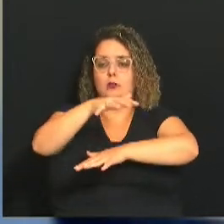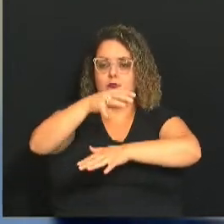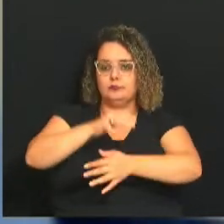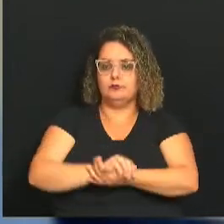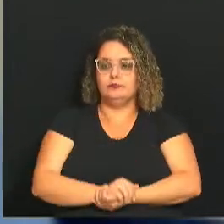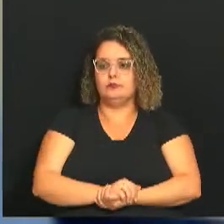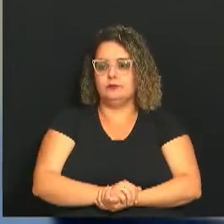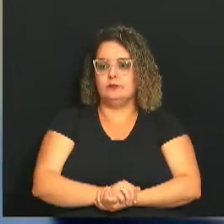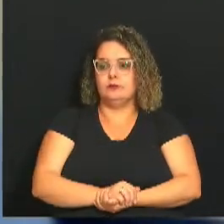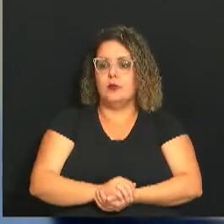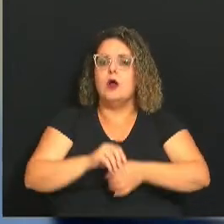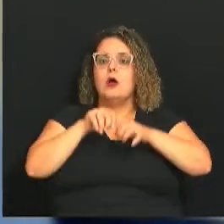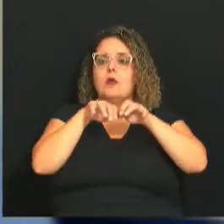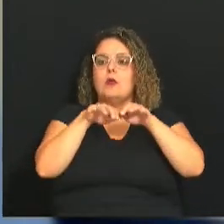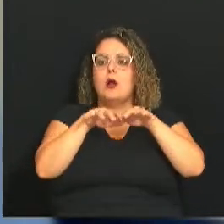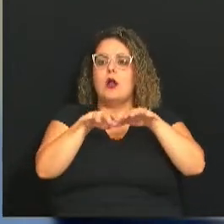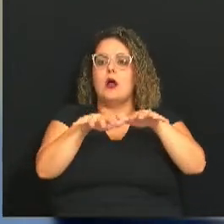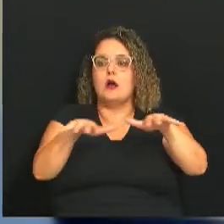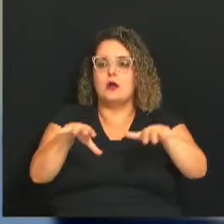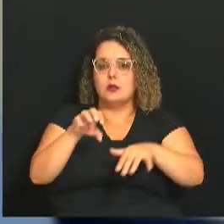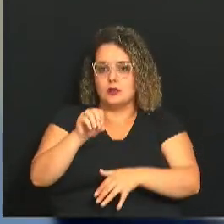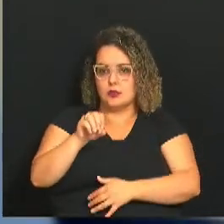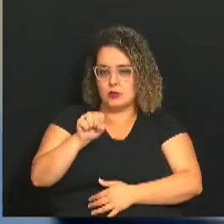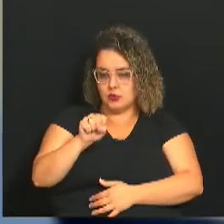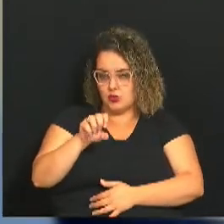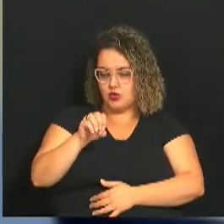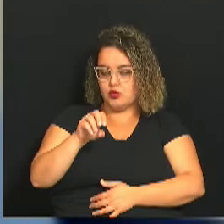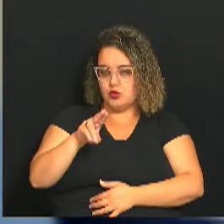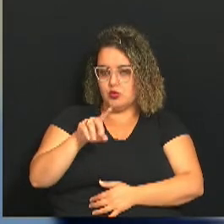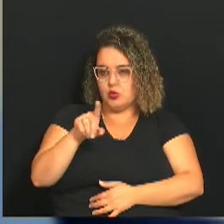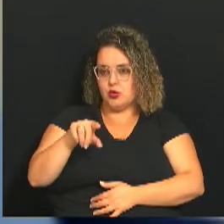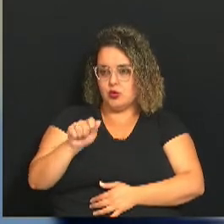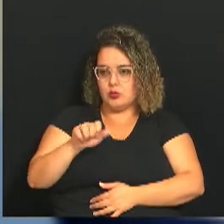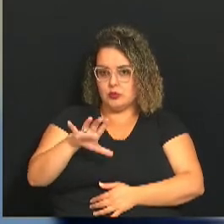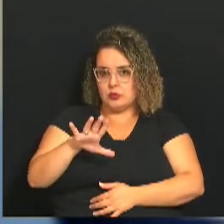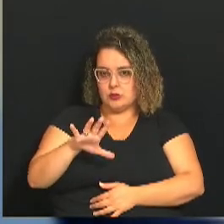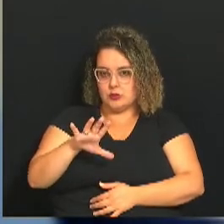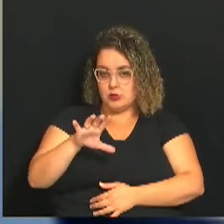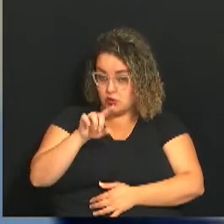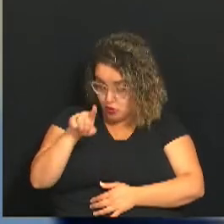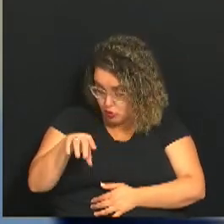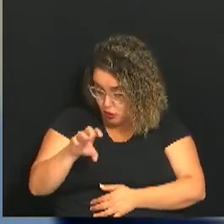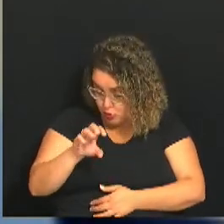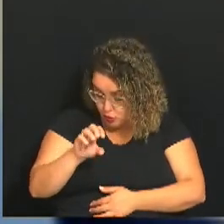a enchente em Sousas, né? Então é muito